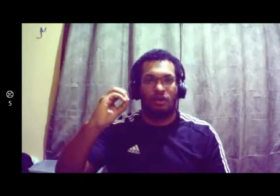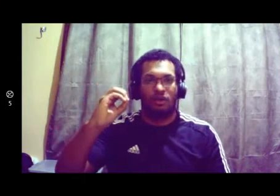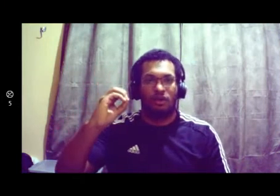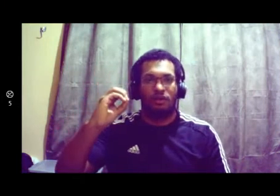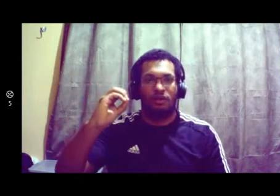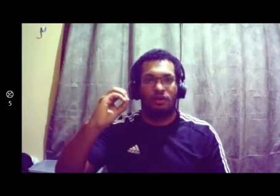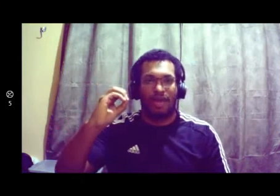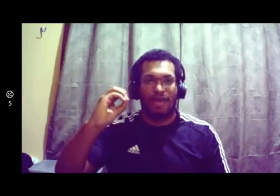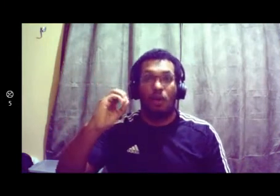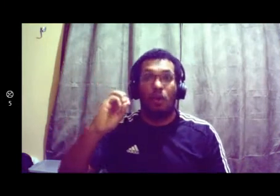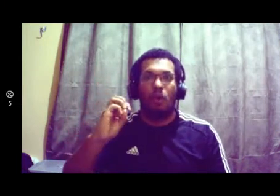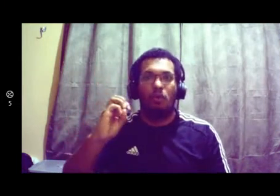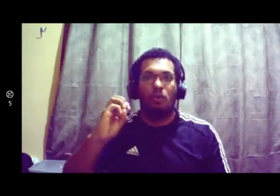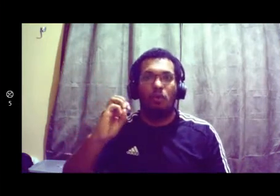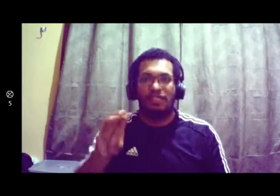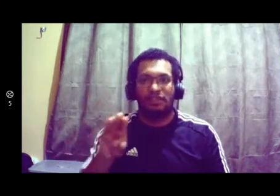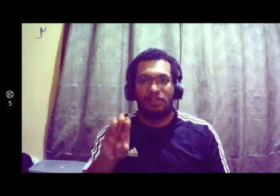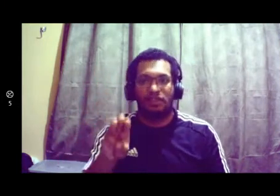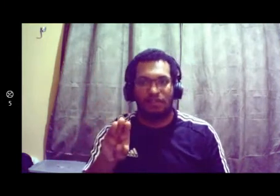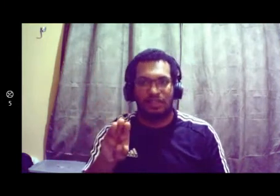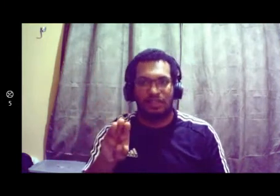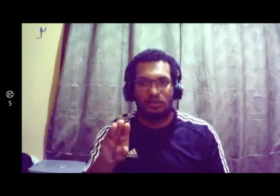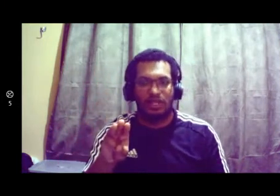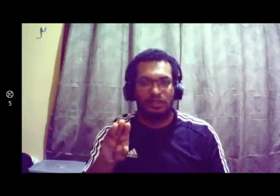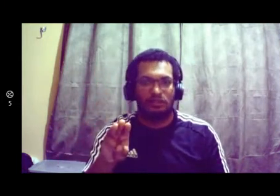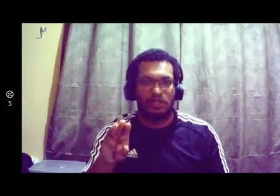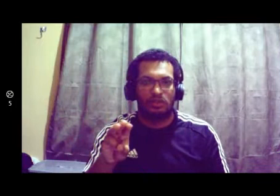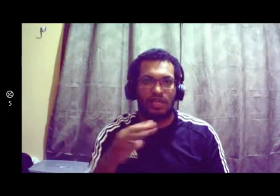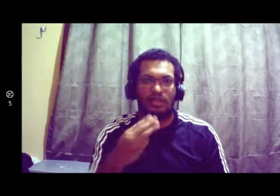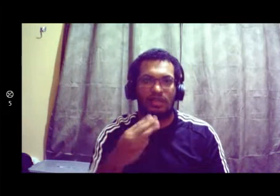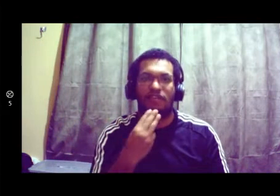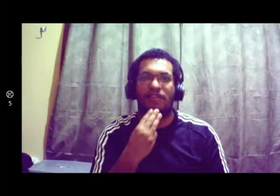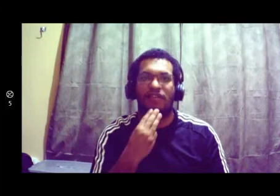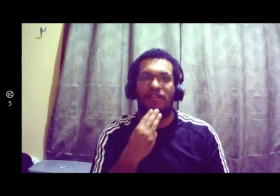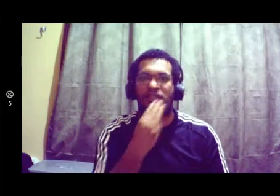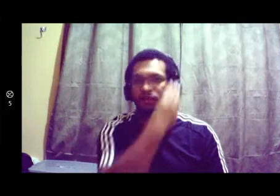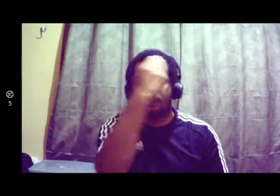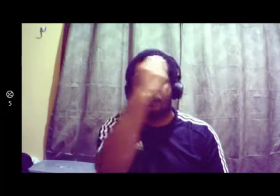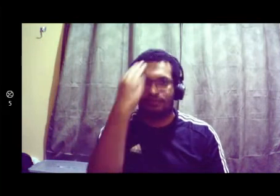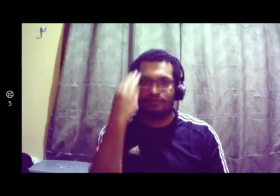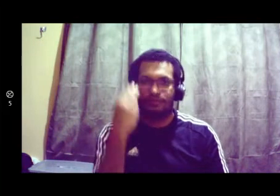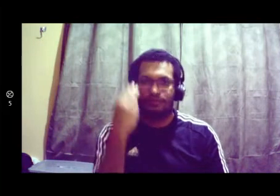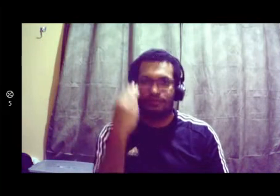M-A-I-O, maio. Ou faz assim, ó, vê se ali no desenho vocês conseguem entender. Faz assim, ó.